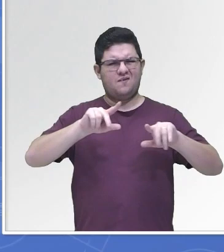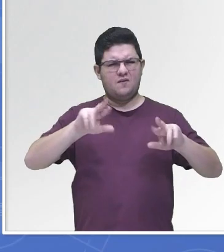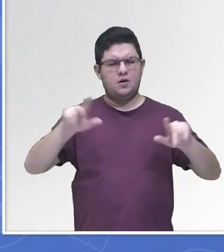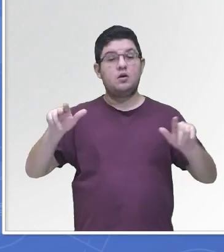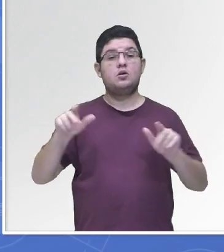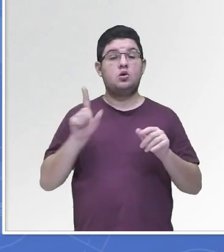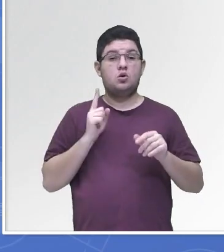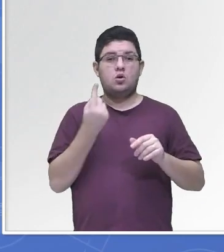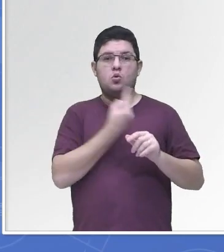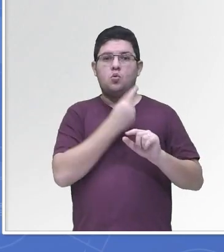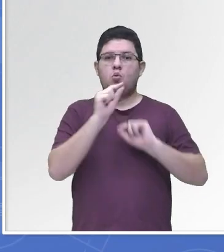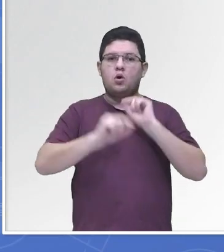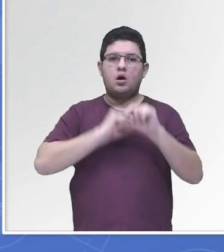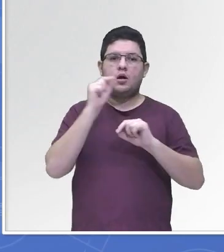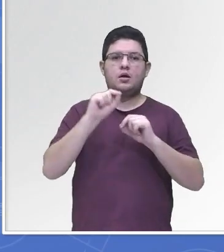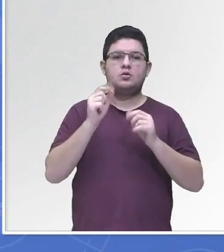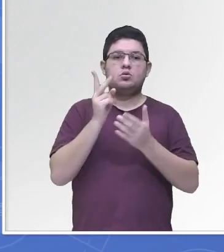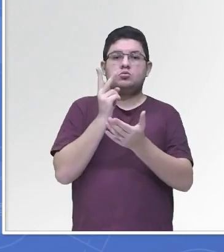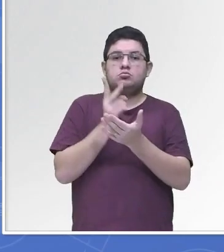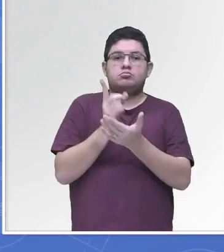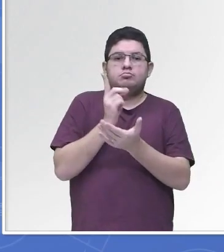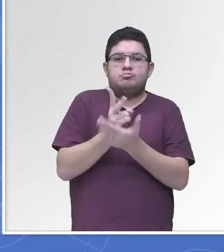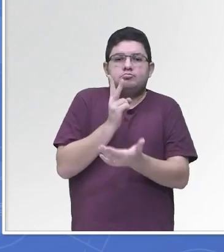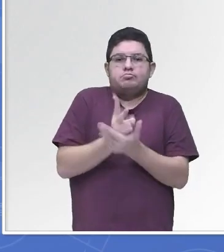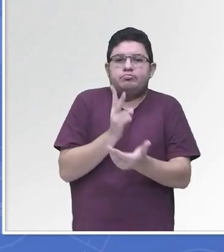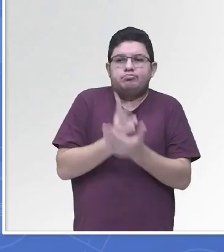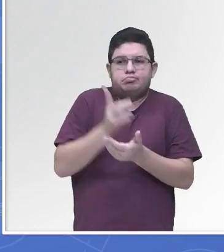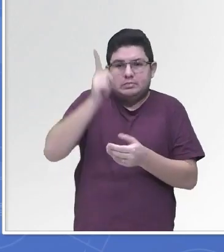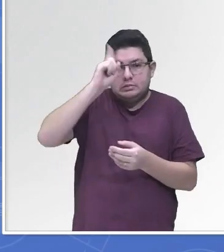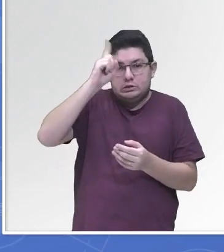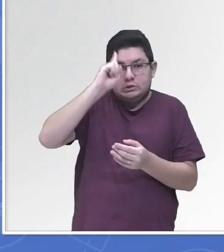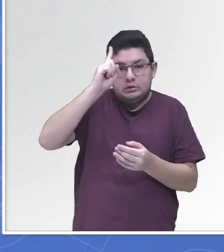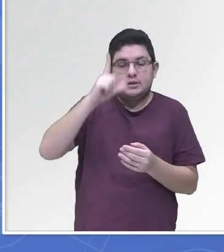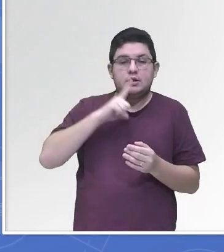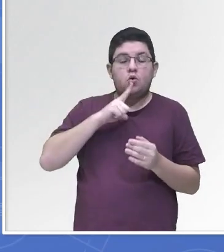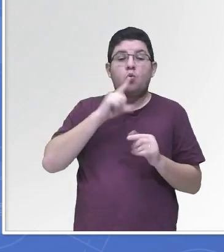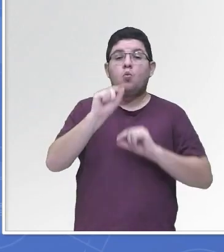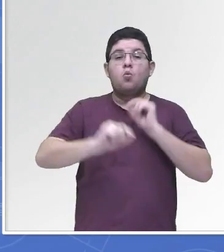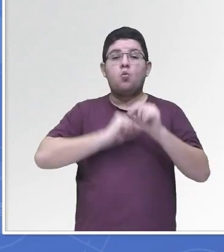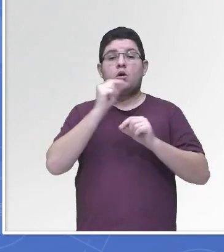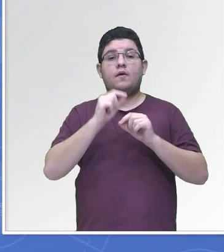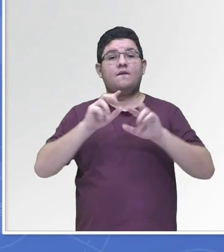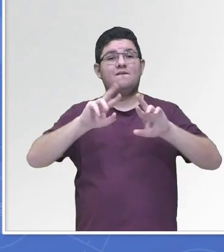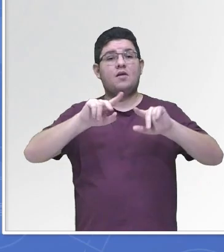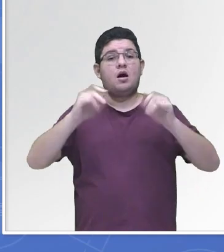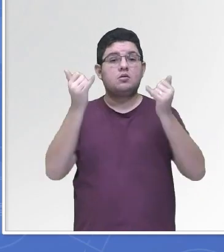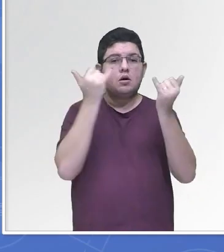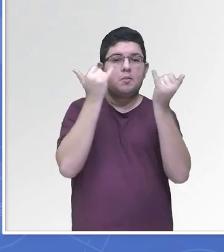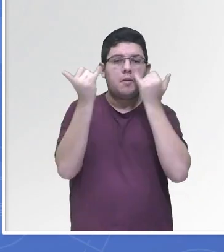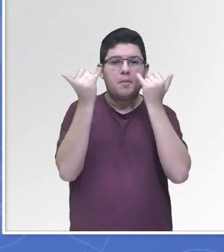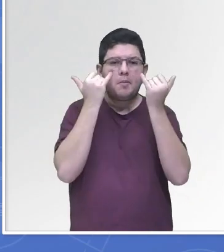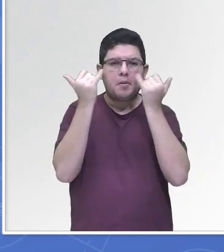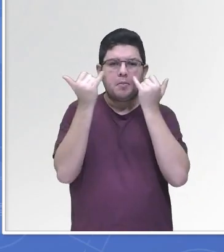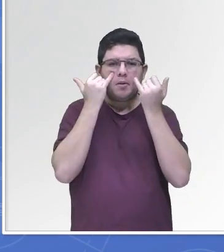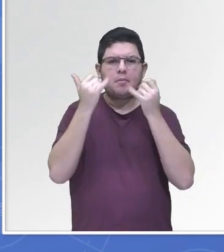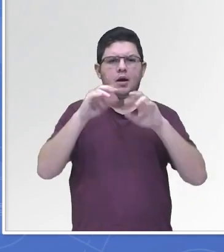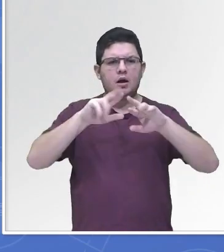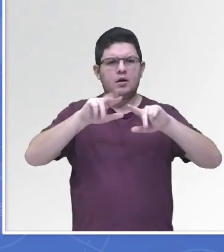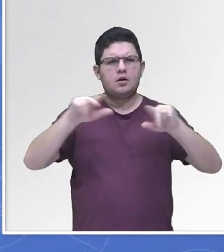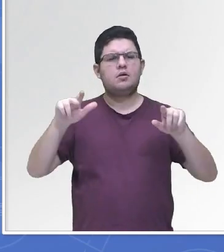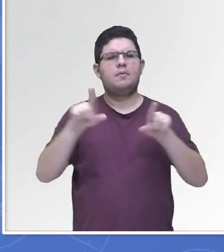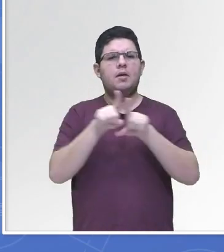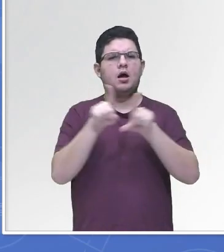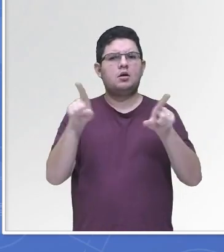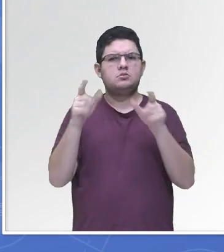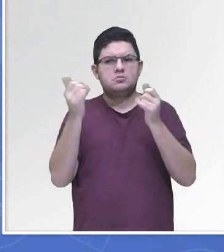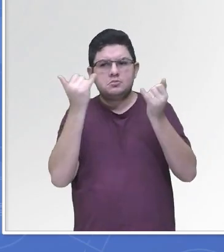turbinados, metralhados todos os dias com um grande número de informações. Informações que nem sempre nós